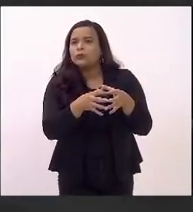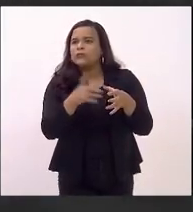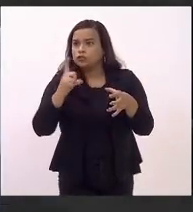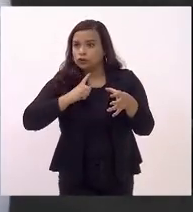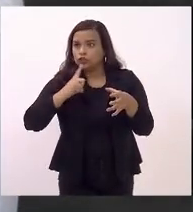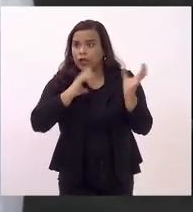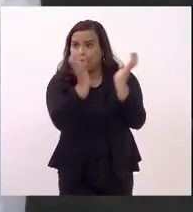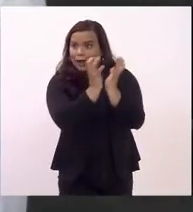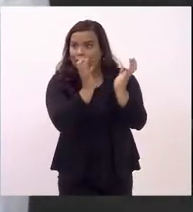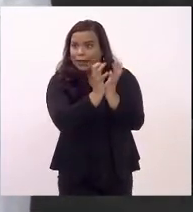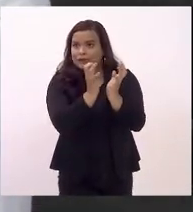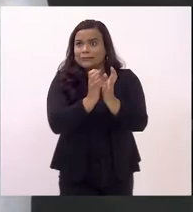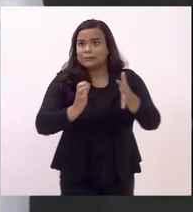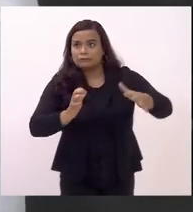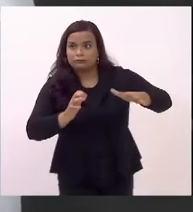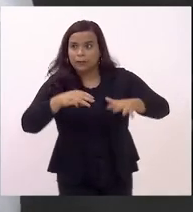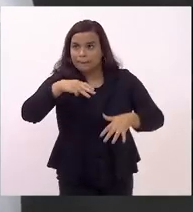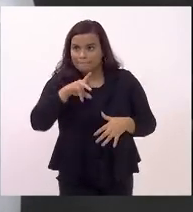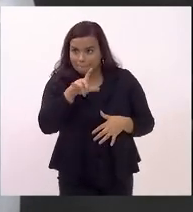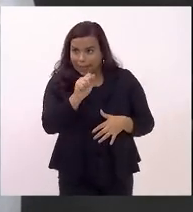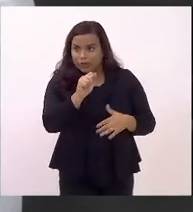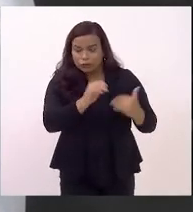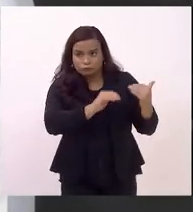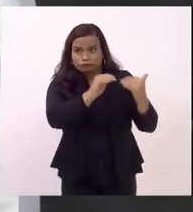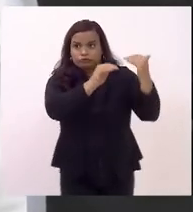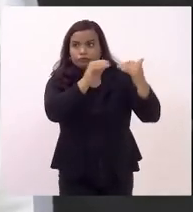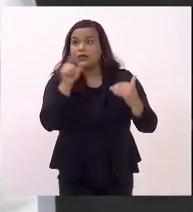que foram perseguidos pela ditadura militar,